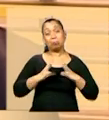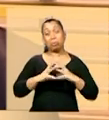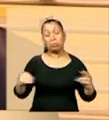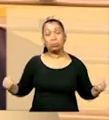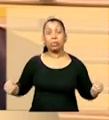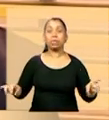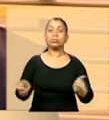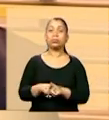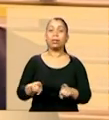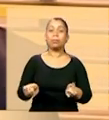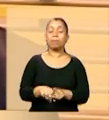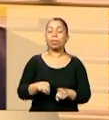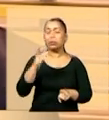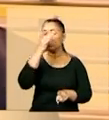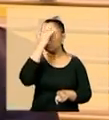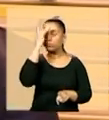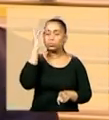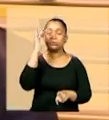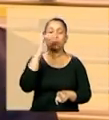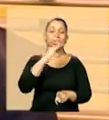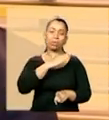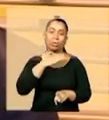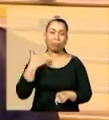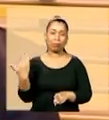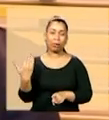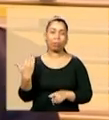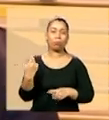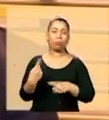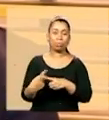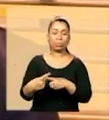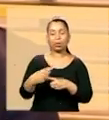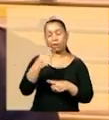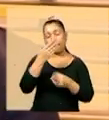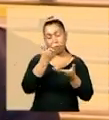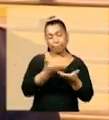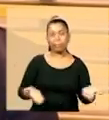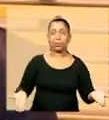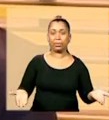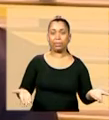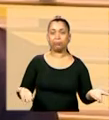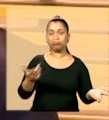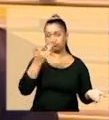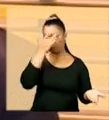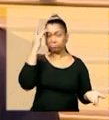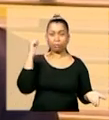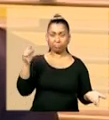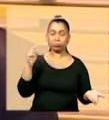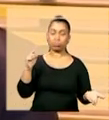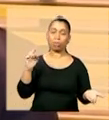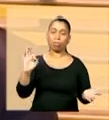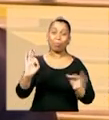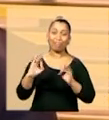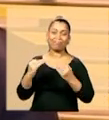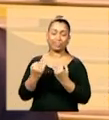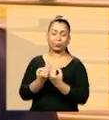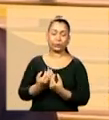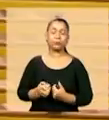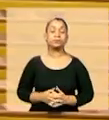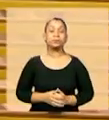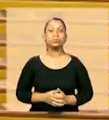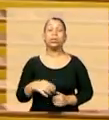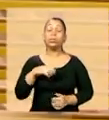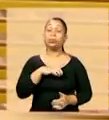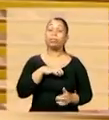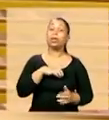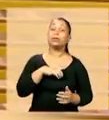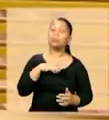até do sofrimento do ente familiar pela perda do trabalhador como família, né? Seriam essas duas vertentes. Tem